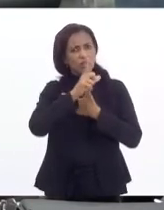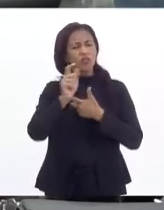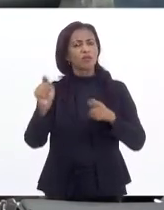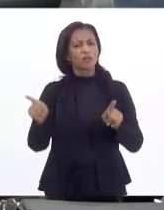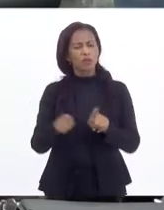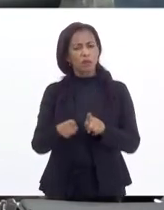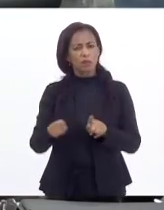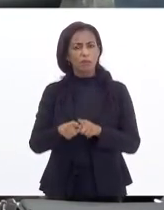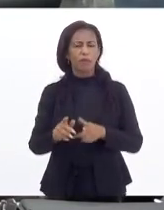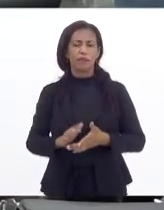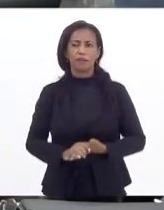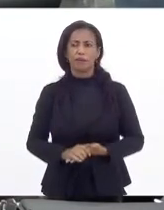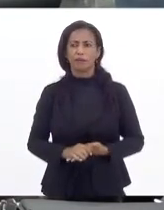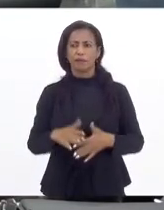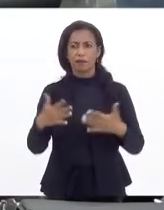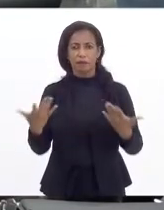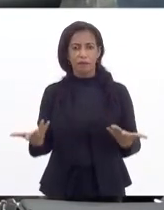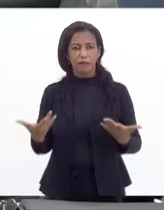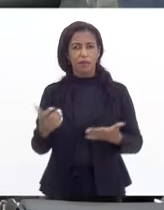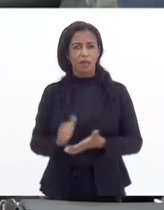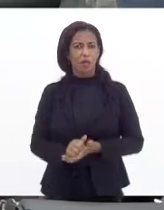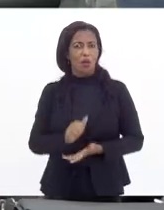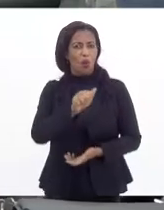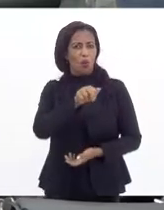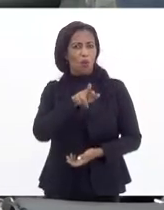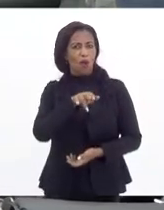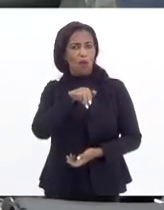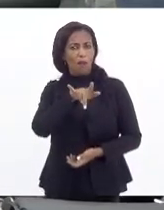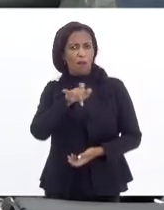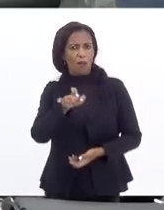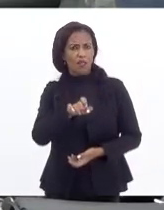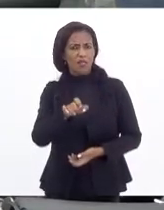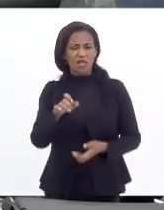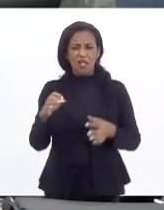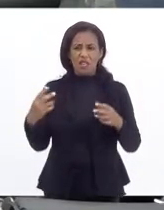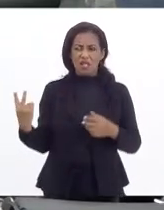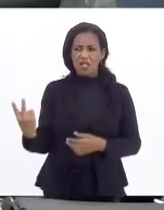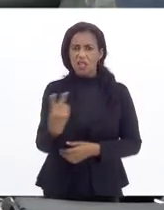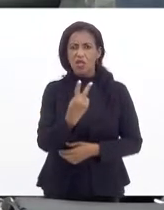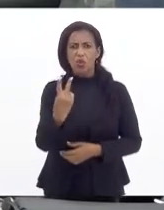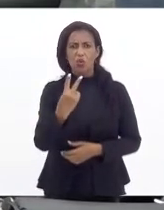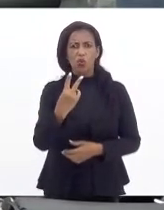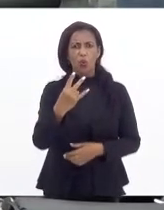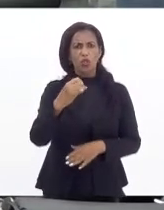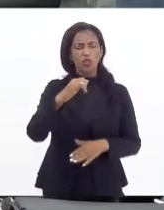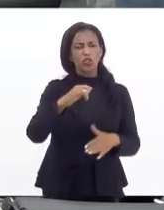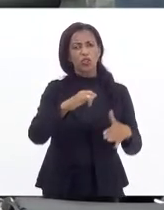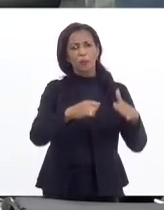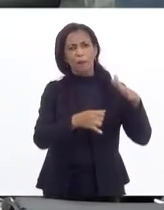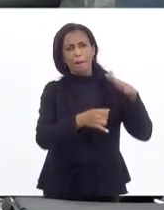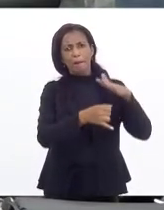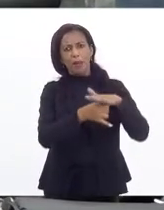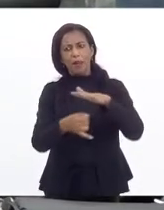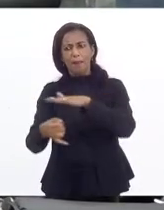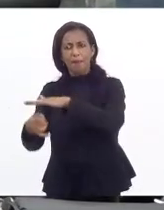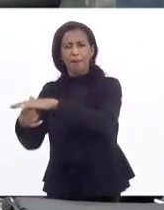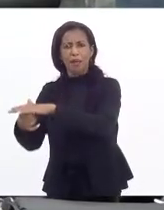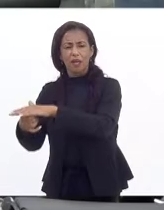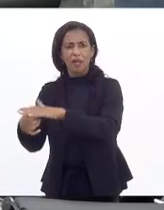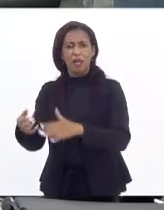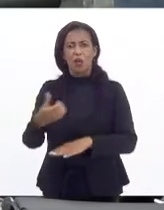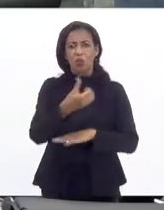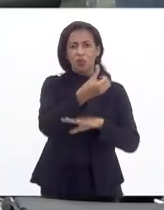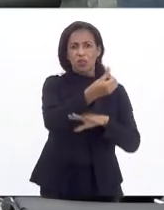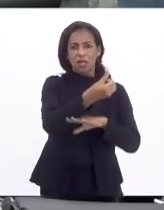entendeu? Então, o armazém da Utopia, por exemplo, ele é composto de 2 armazéns geminados. É o armazém